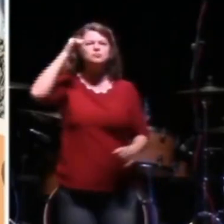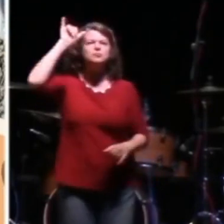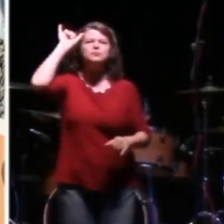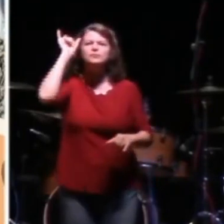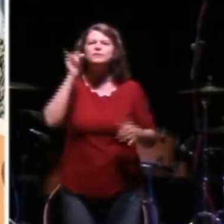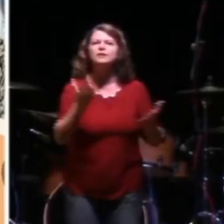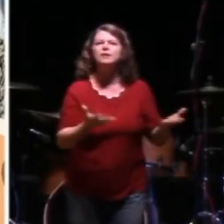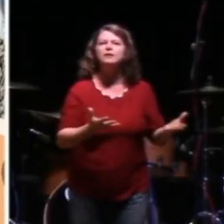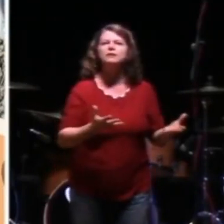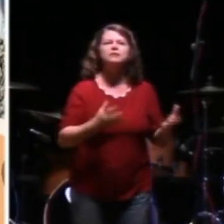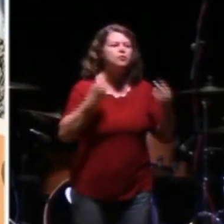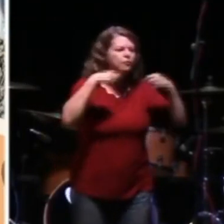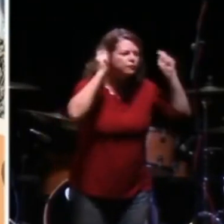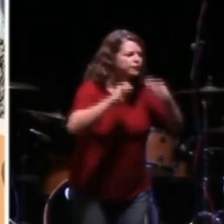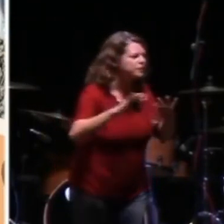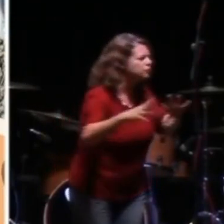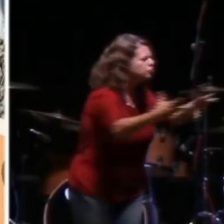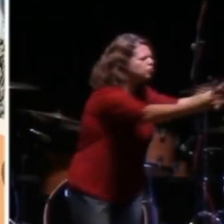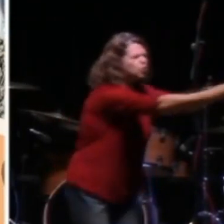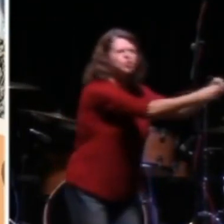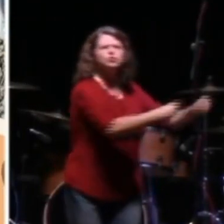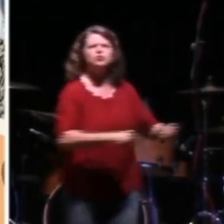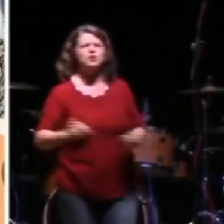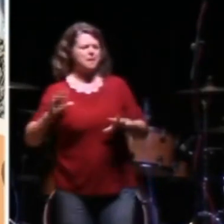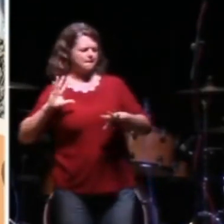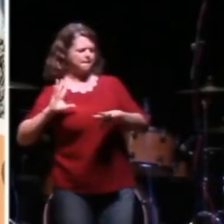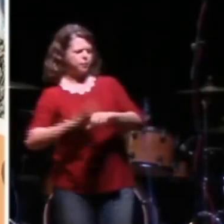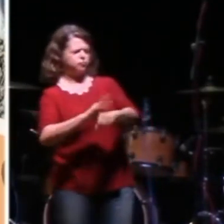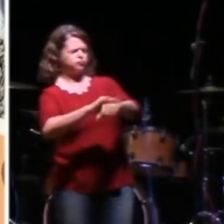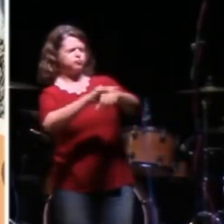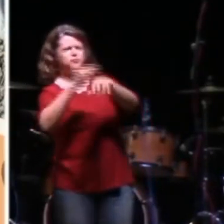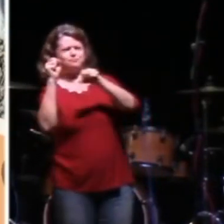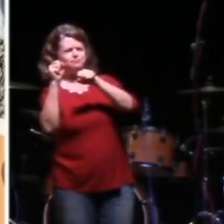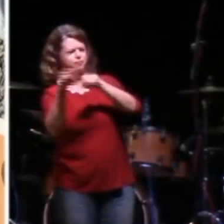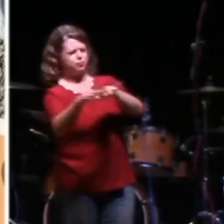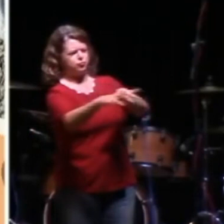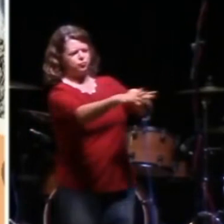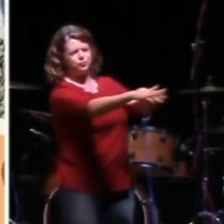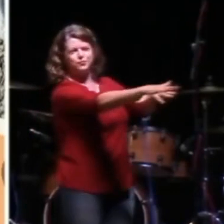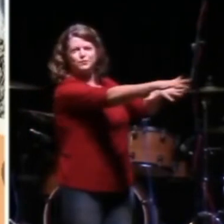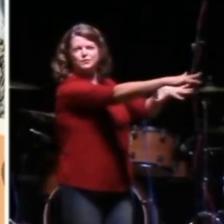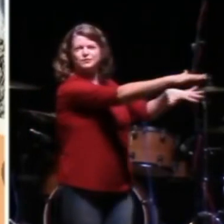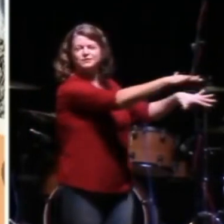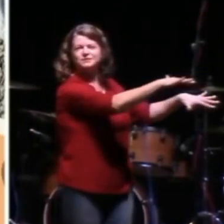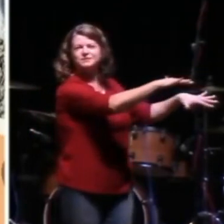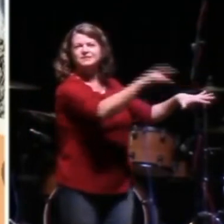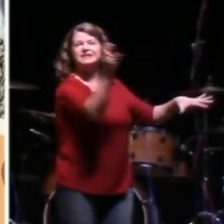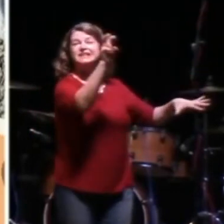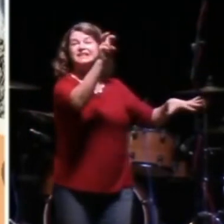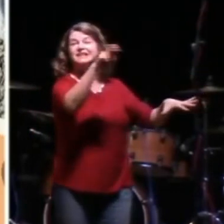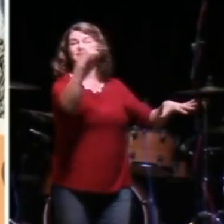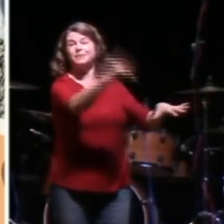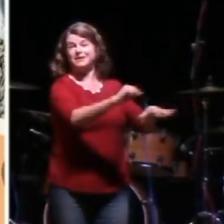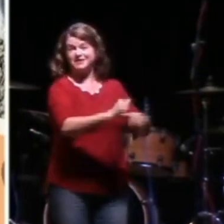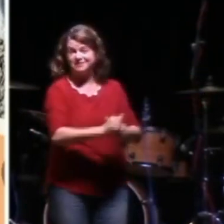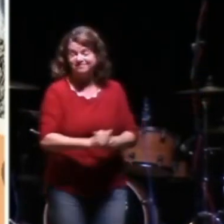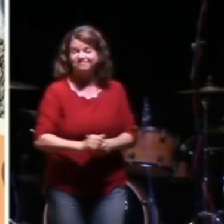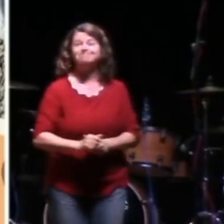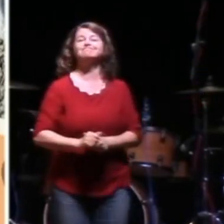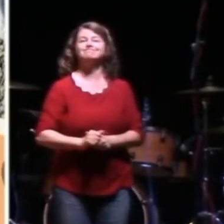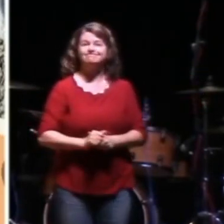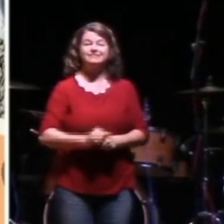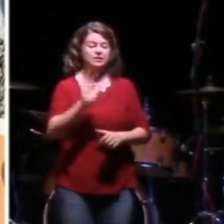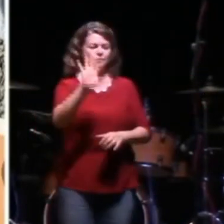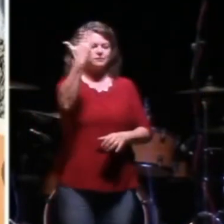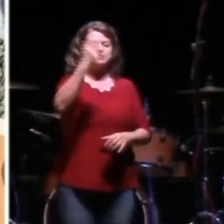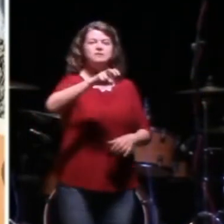com pestilência gravíssima quando a segunda a quinta praga se chega sobre